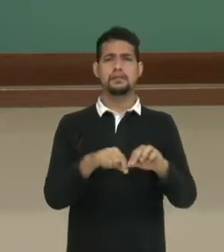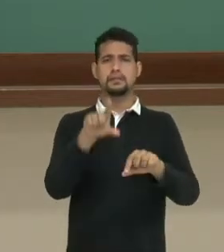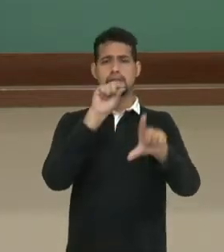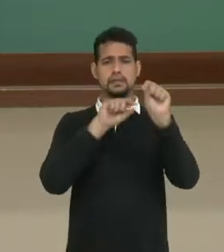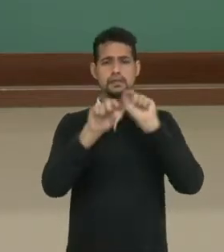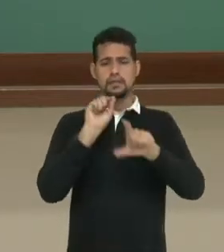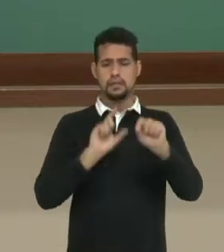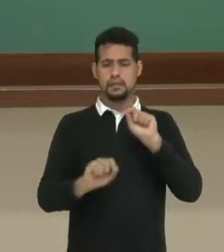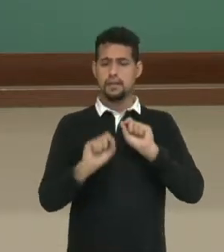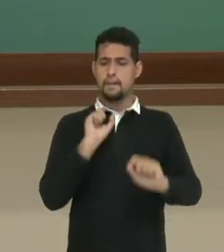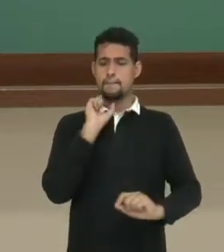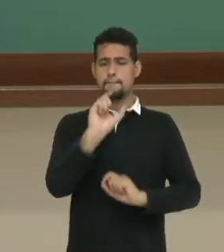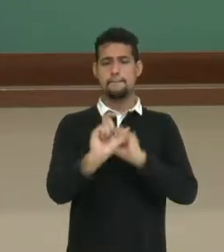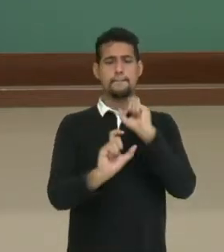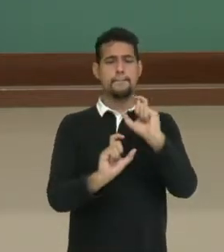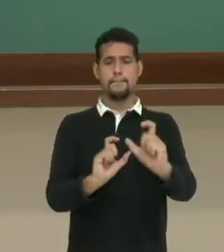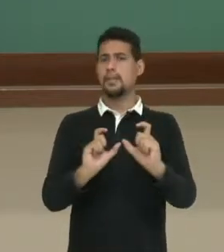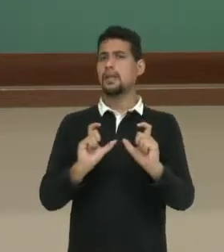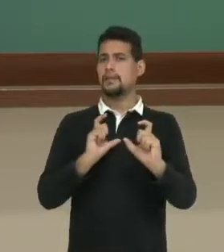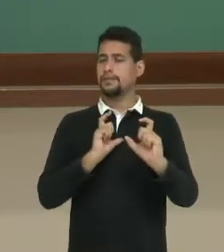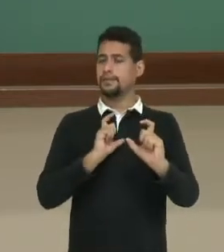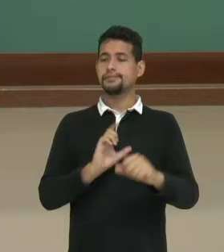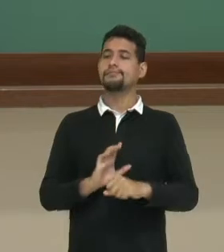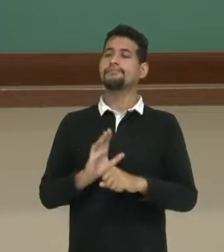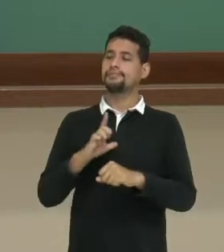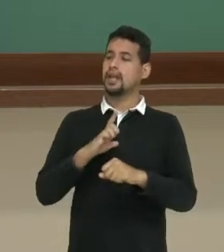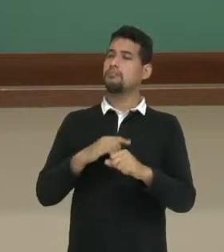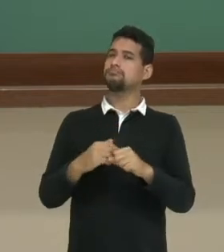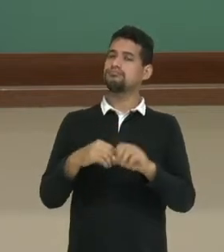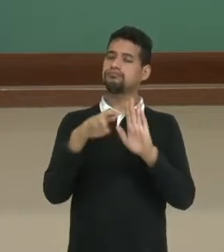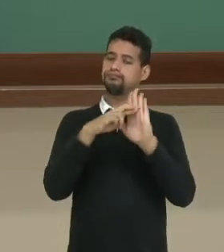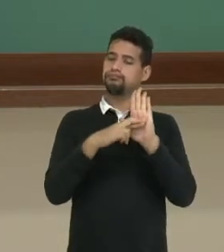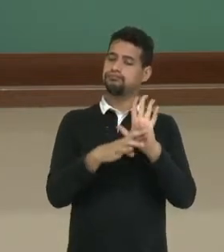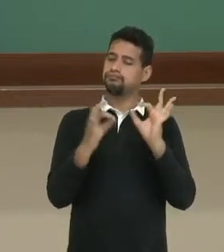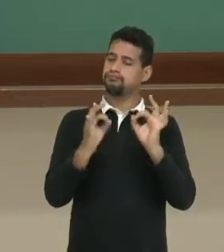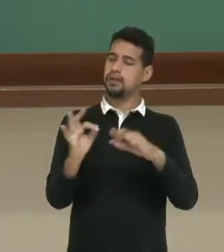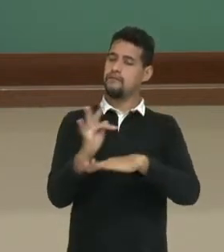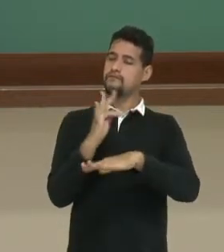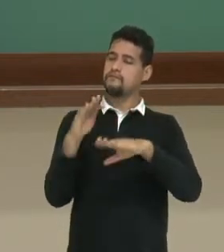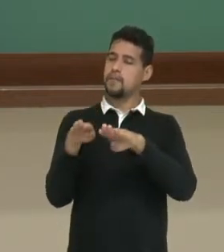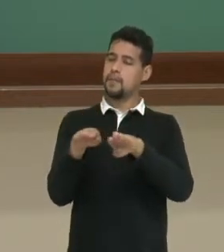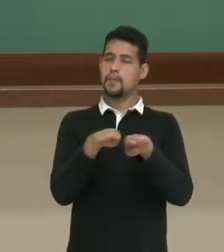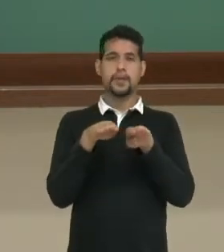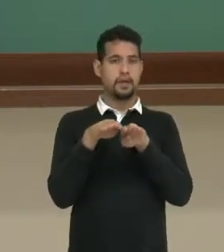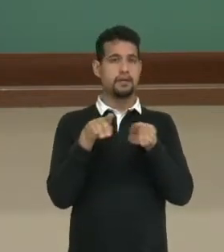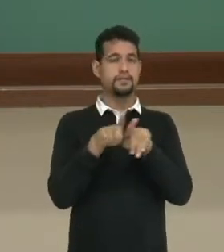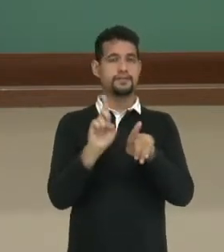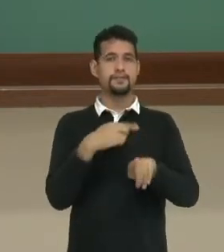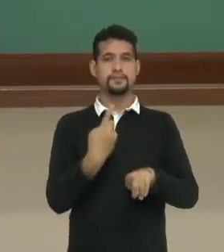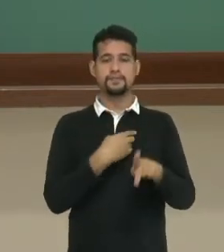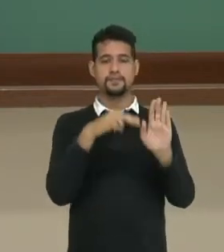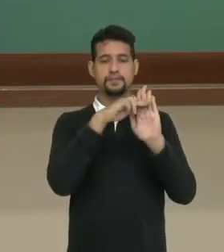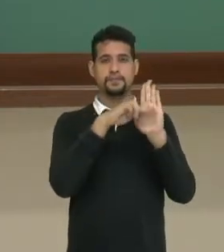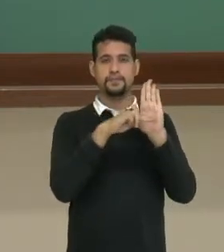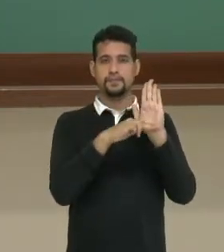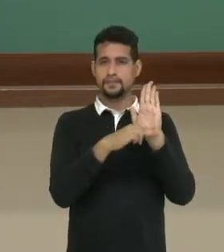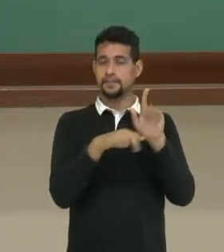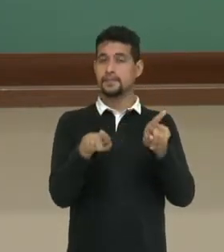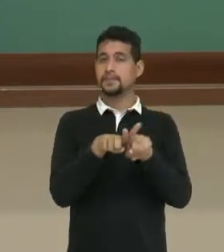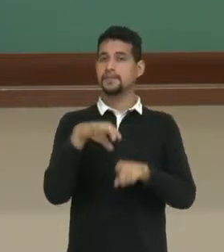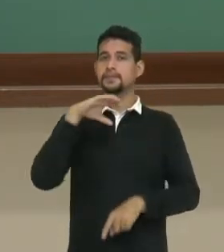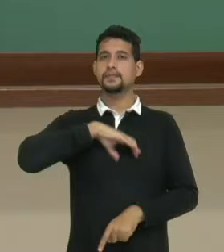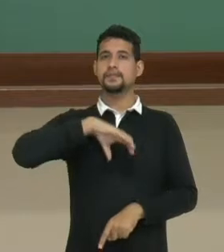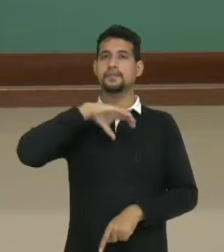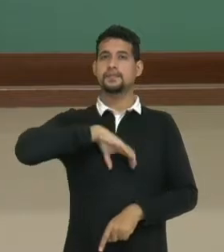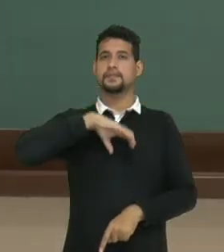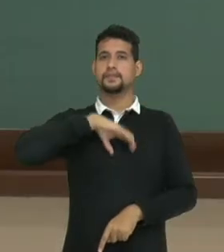palavras que atendam a norma culta, que estejam dentro da língua padrão, das nossas normas gramaticais de língua